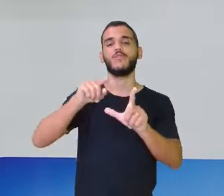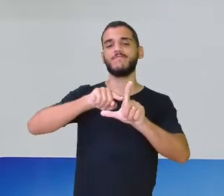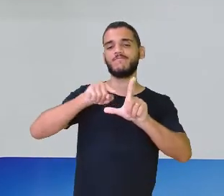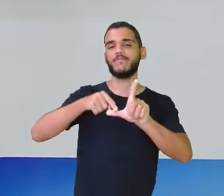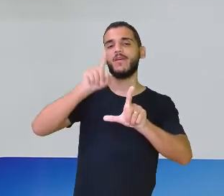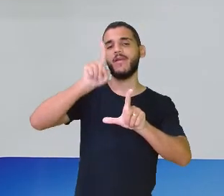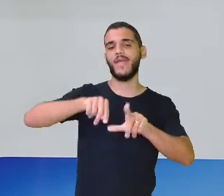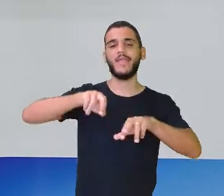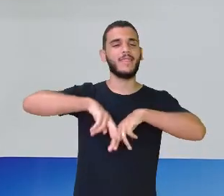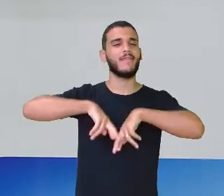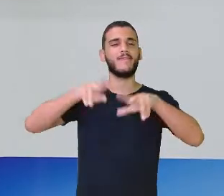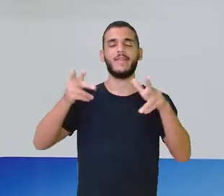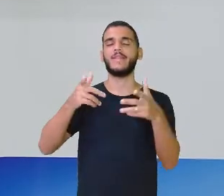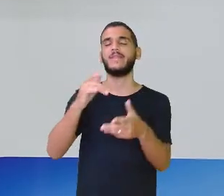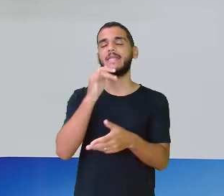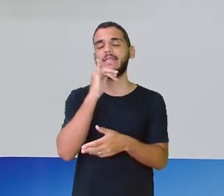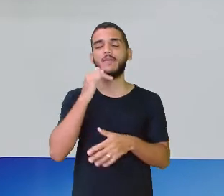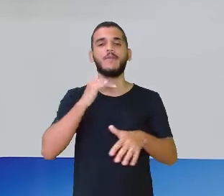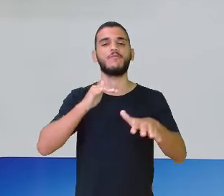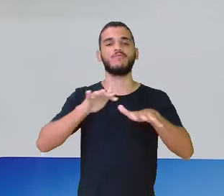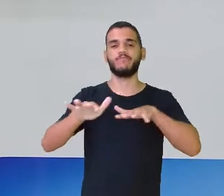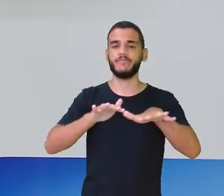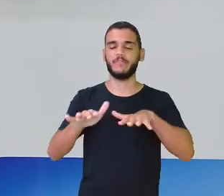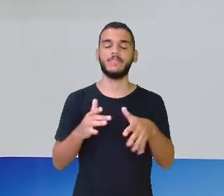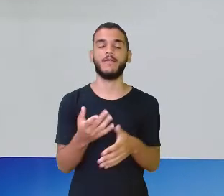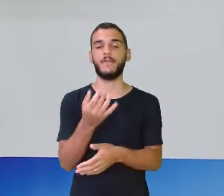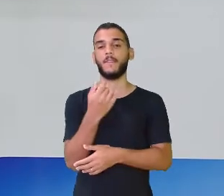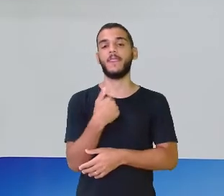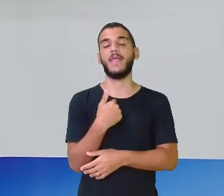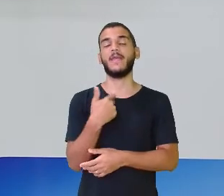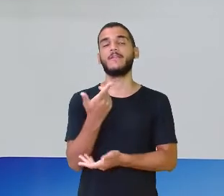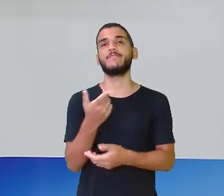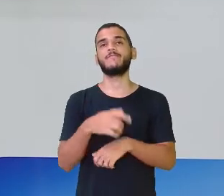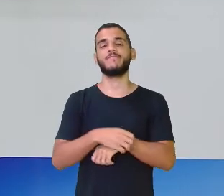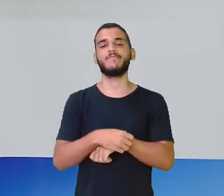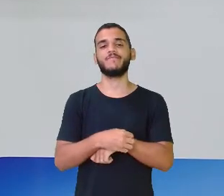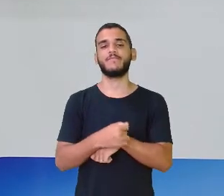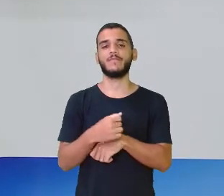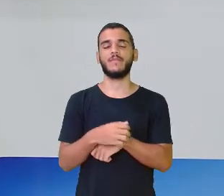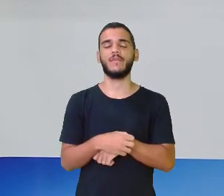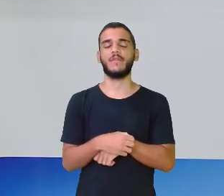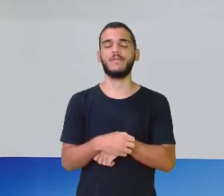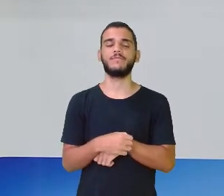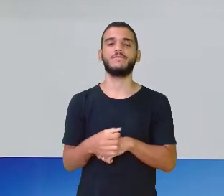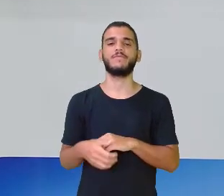numa movimentação, por exemplo. Se eu tiver